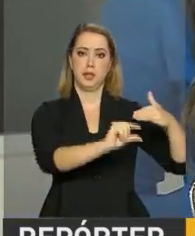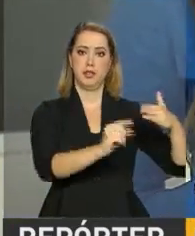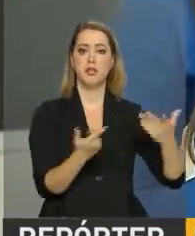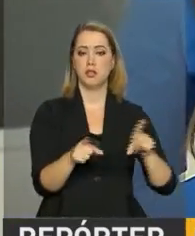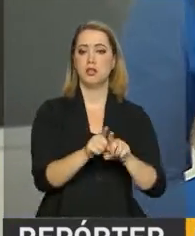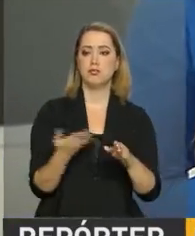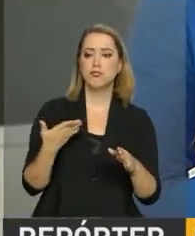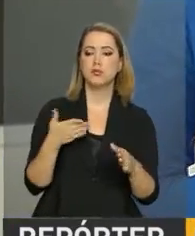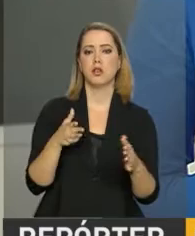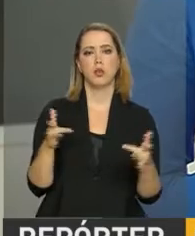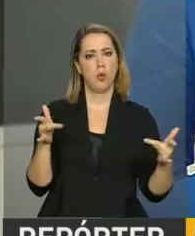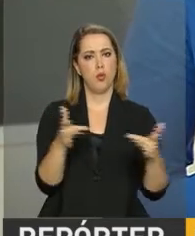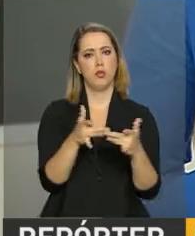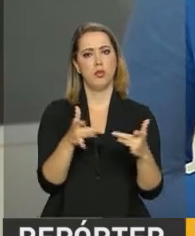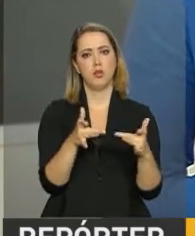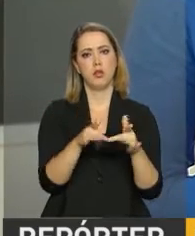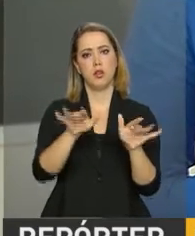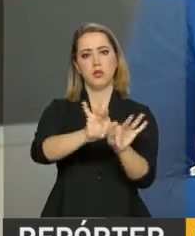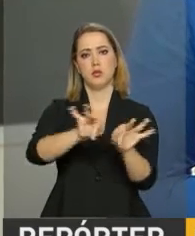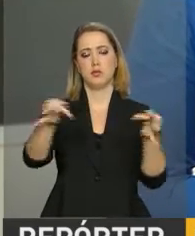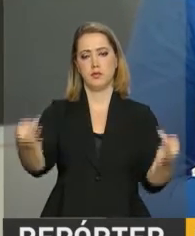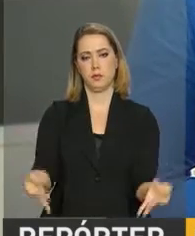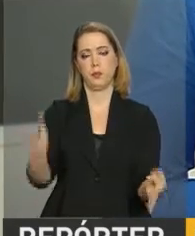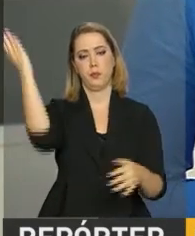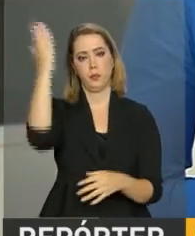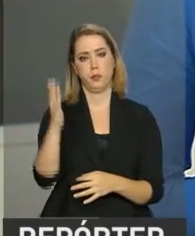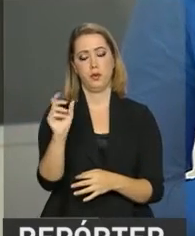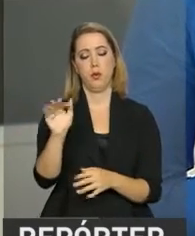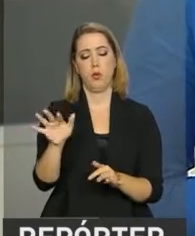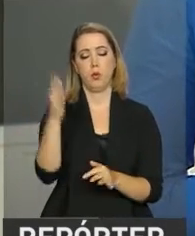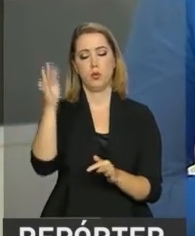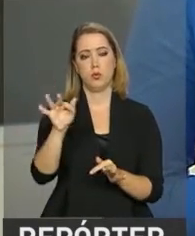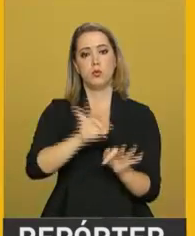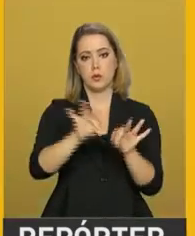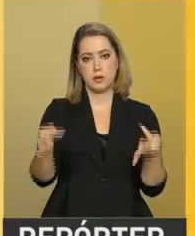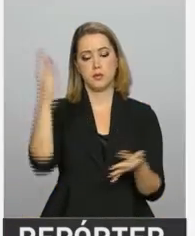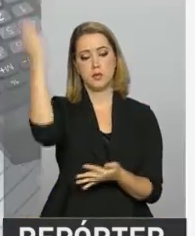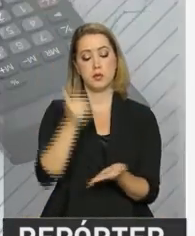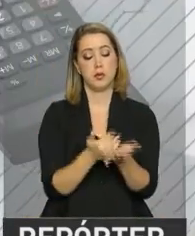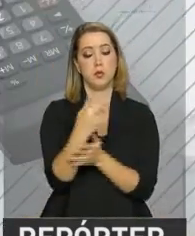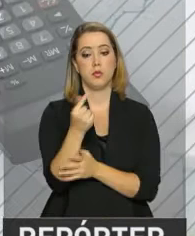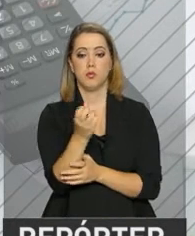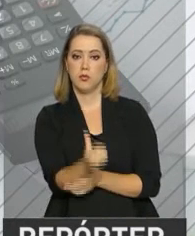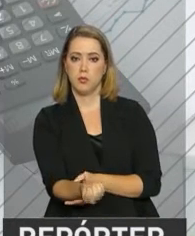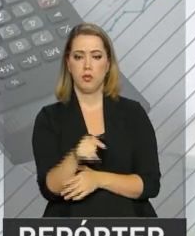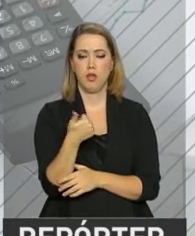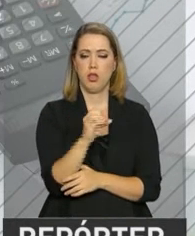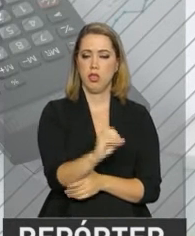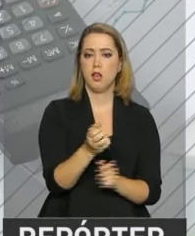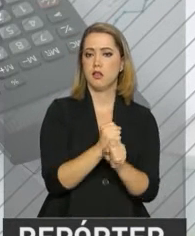aderiram ao simples nacional desde que o sistema foi criado em 2006 em dez anos o simples nacional